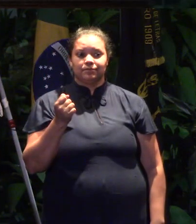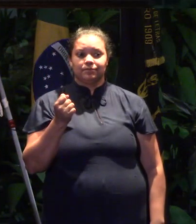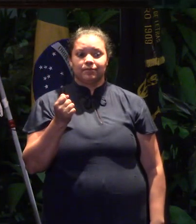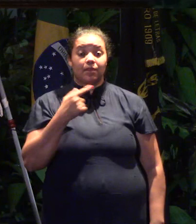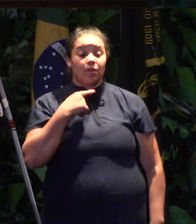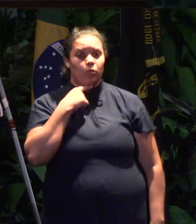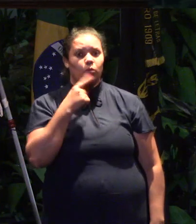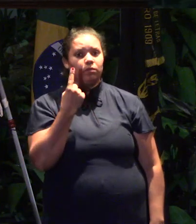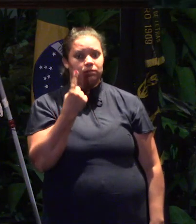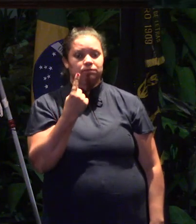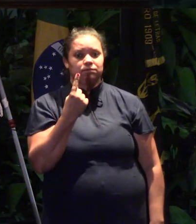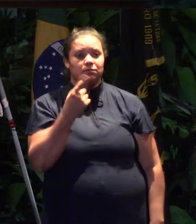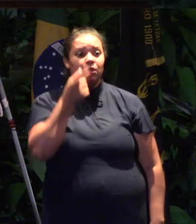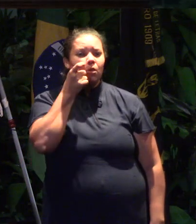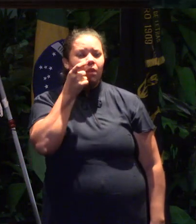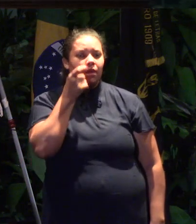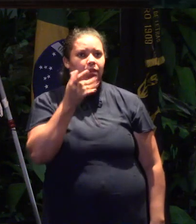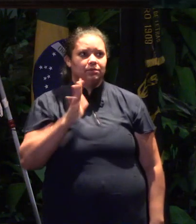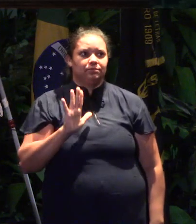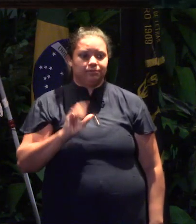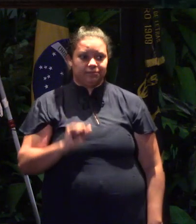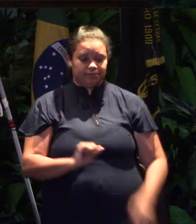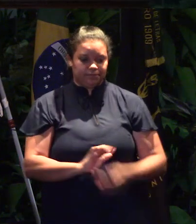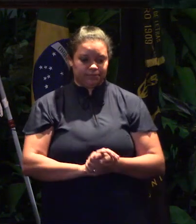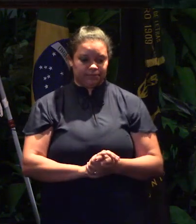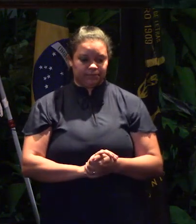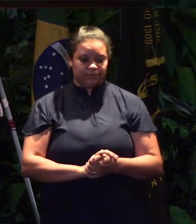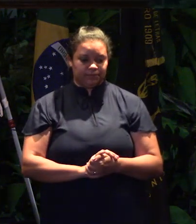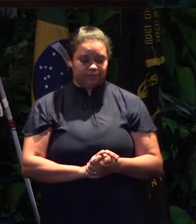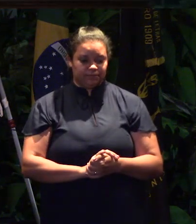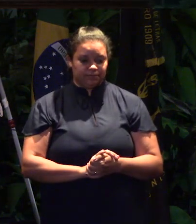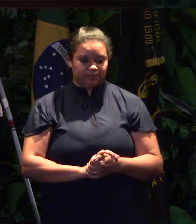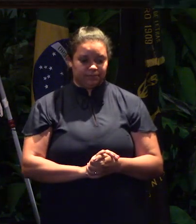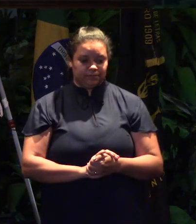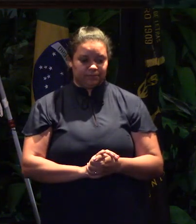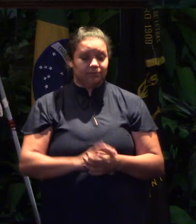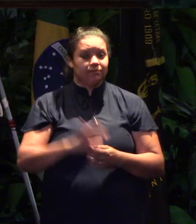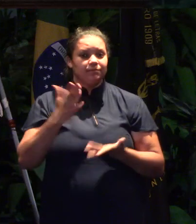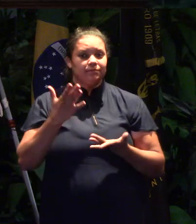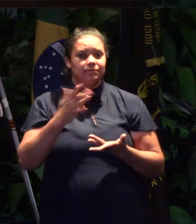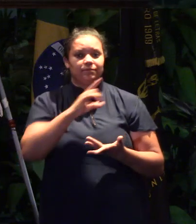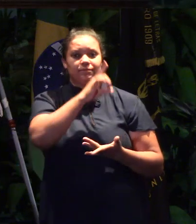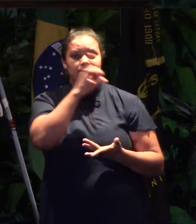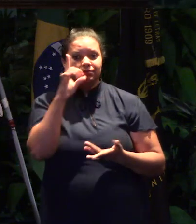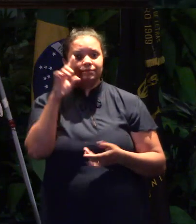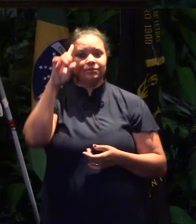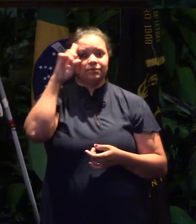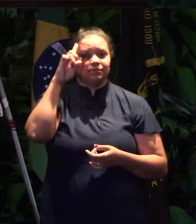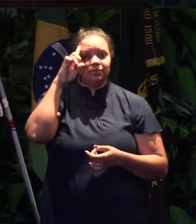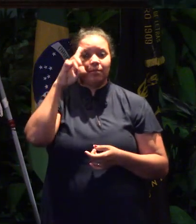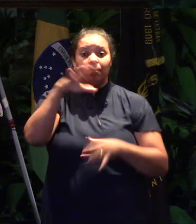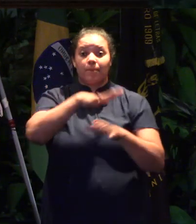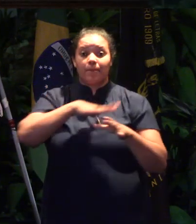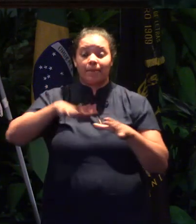minha dúvida, a minha curiosidade, na verdade, eu acho que muito pelo nosso dia a dia, ali, principalmente ali no bairro Santo